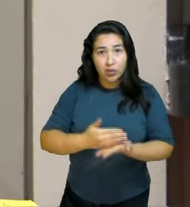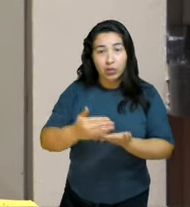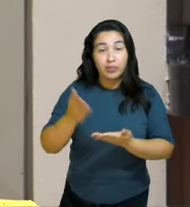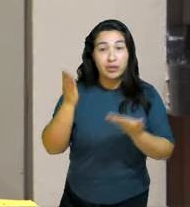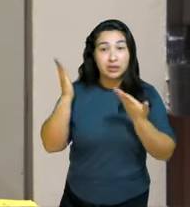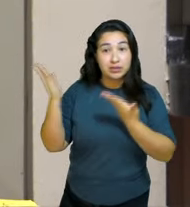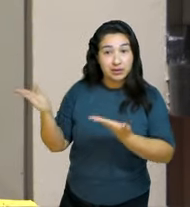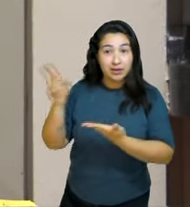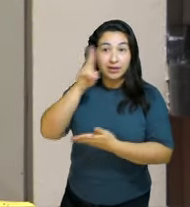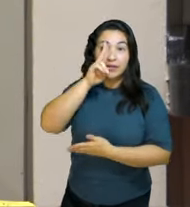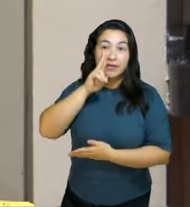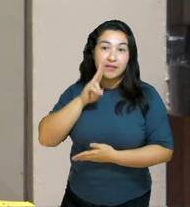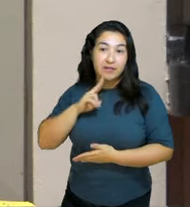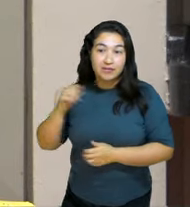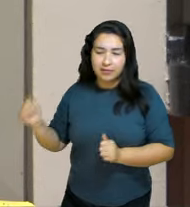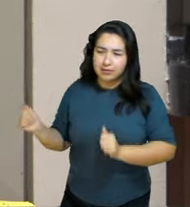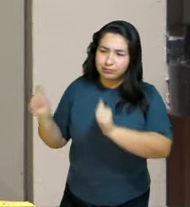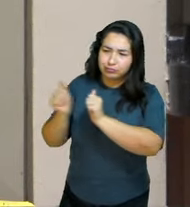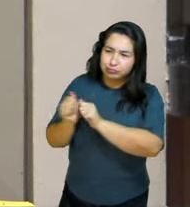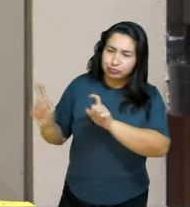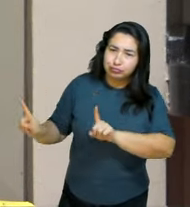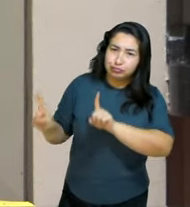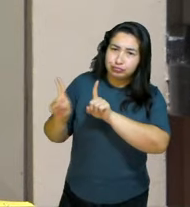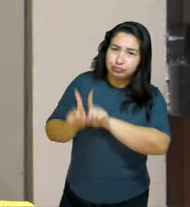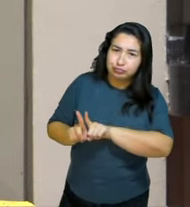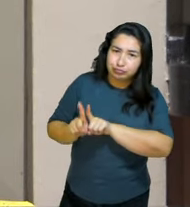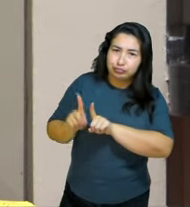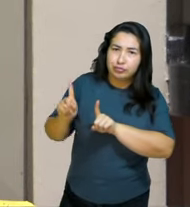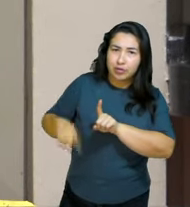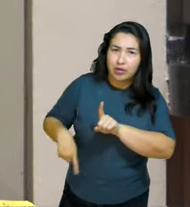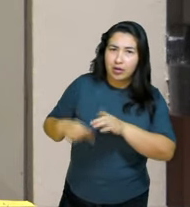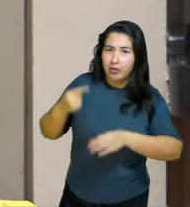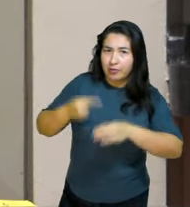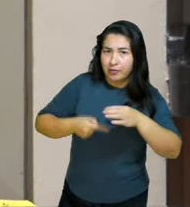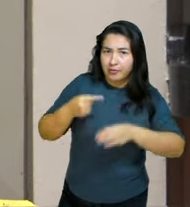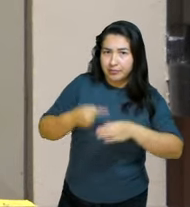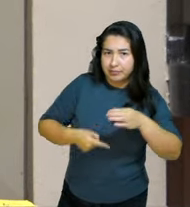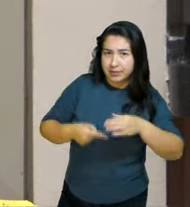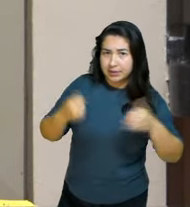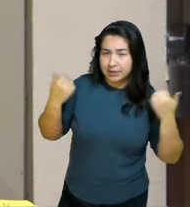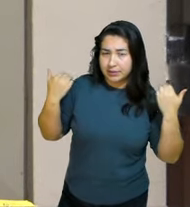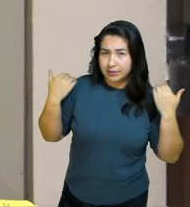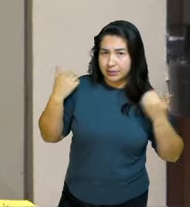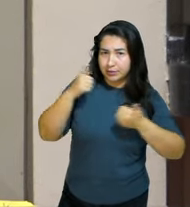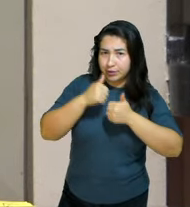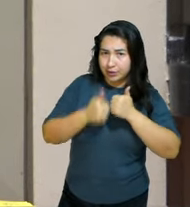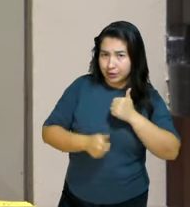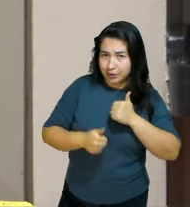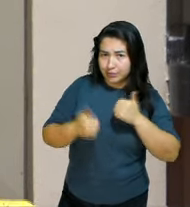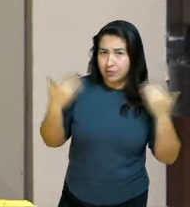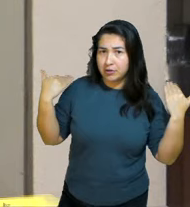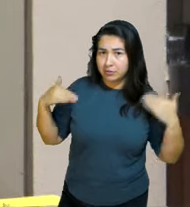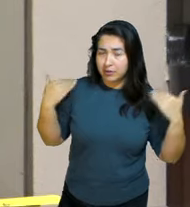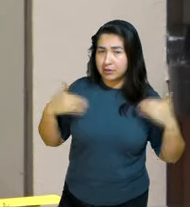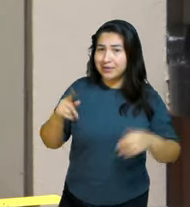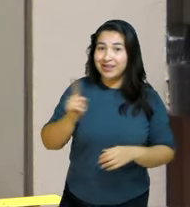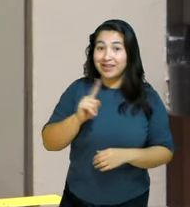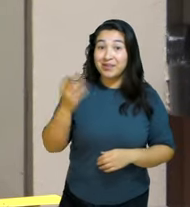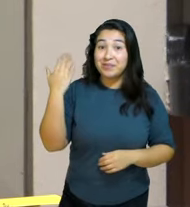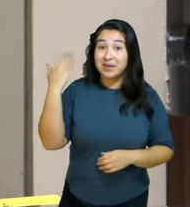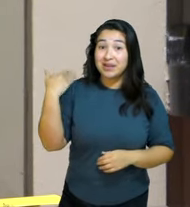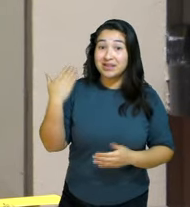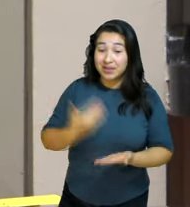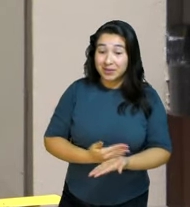comigo e tantos outros deputados, que na época não era nem Comissão de Esportes e Lazer, era Comissão de Educação, Cultura e Esportes, onde a gente começou o processo do